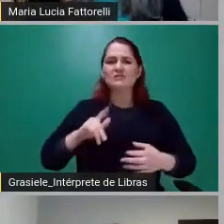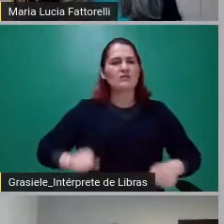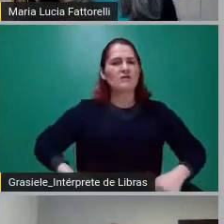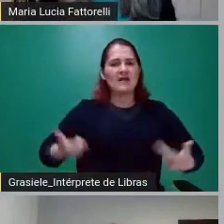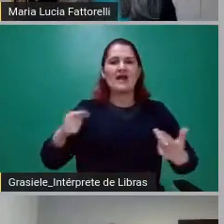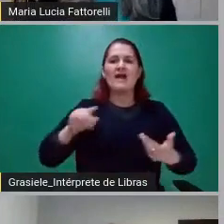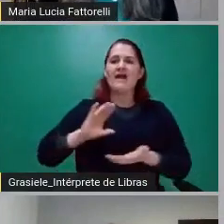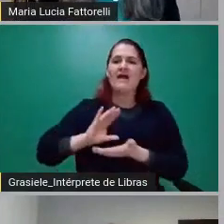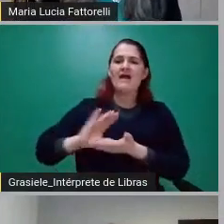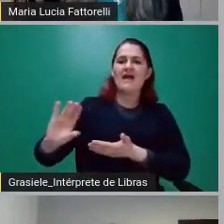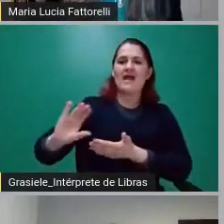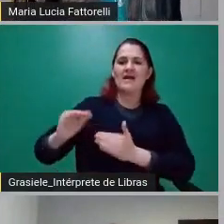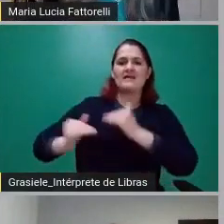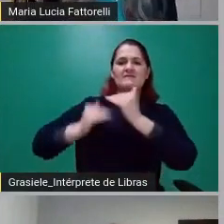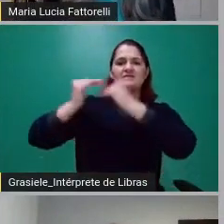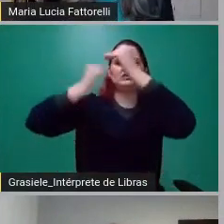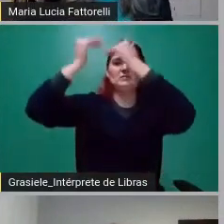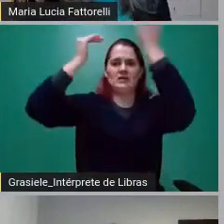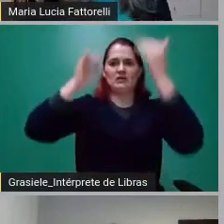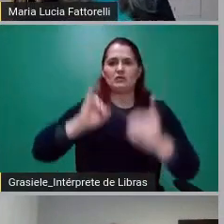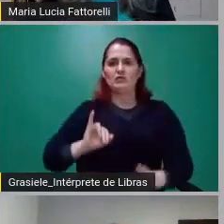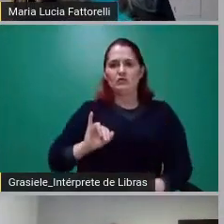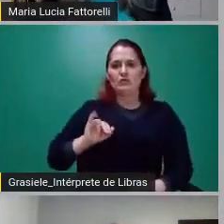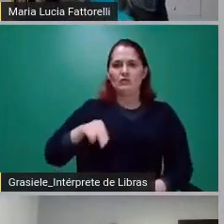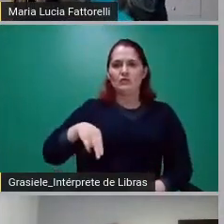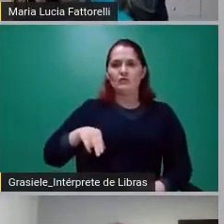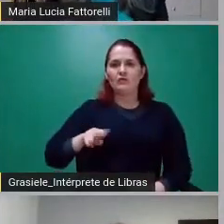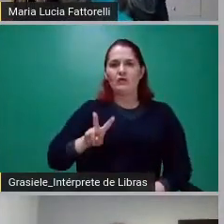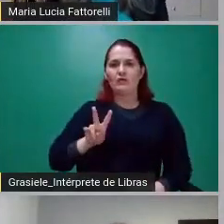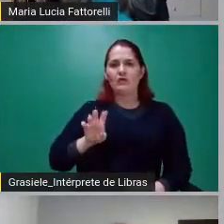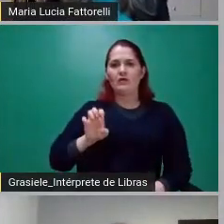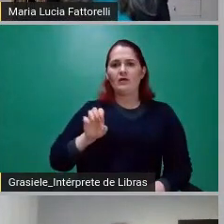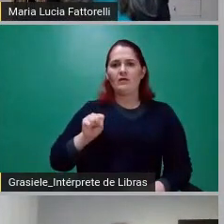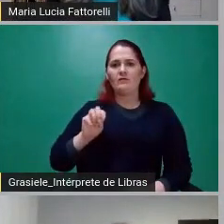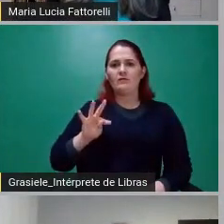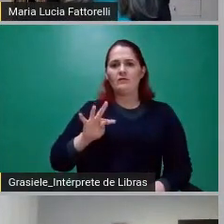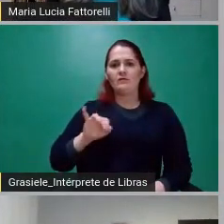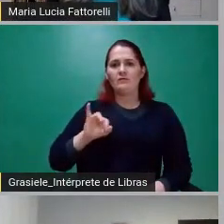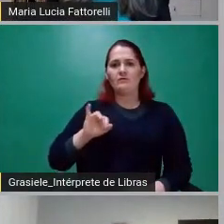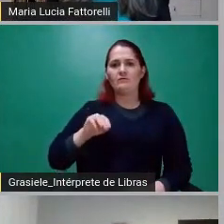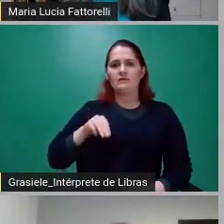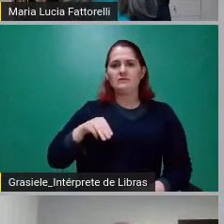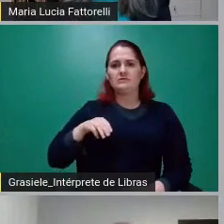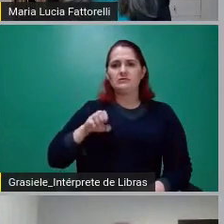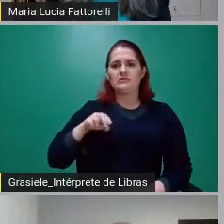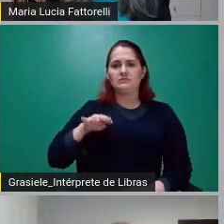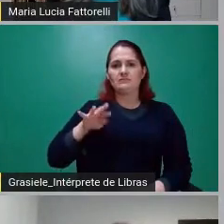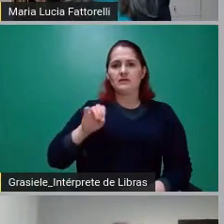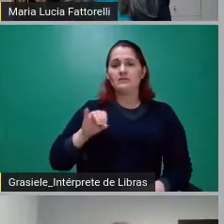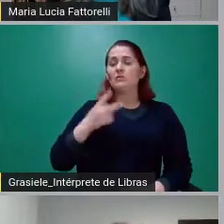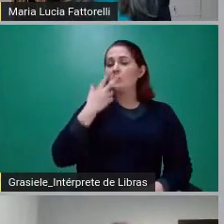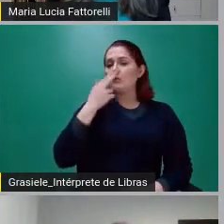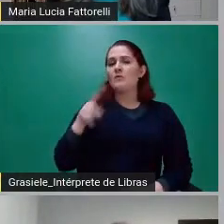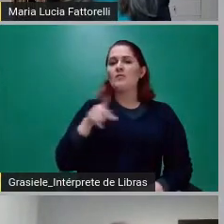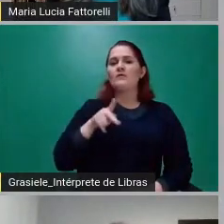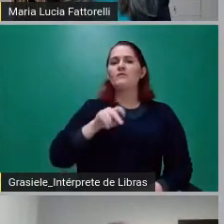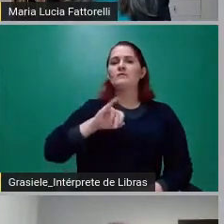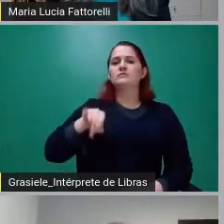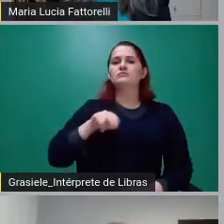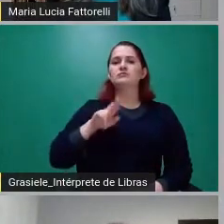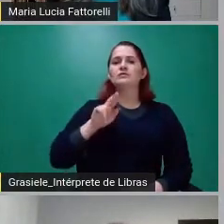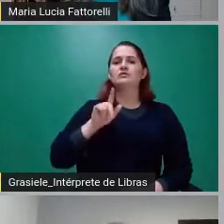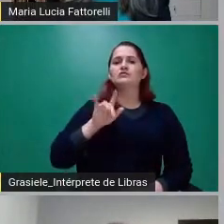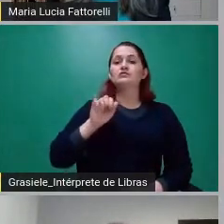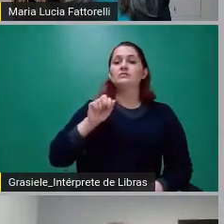o tem como tal, por exemplo, a professora Giovana, quando diz, olha, não diga mais